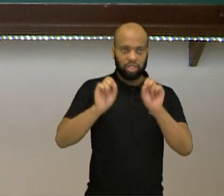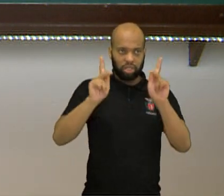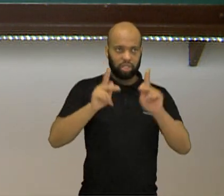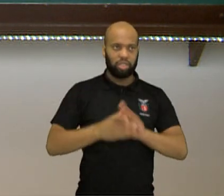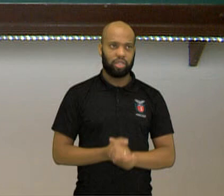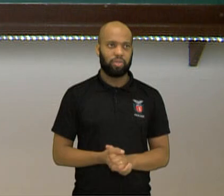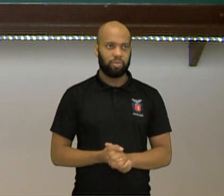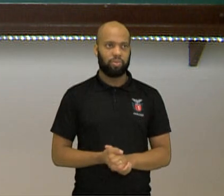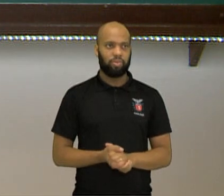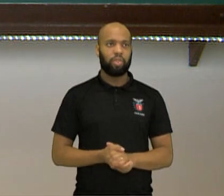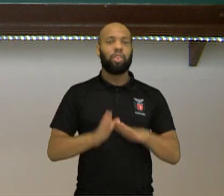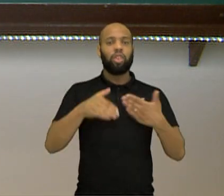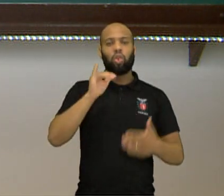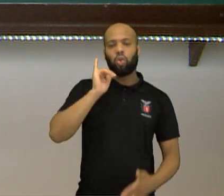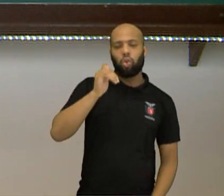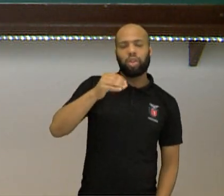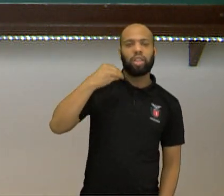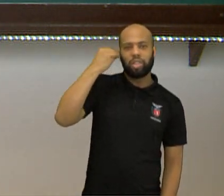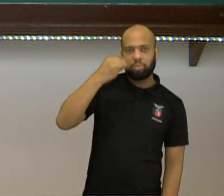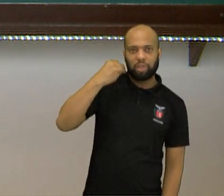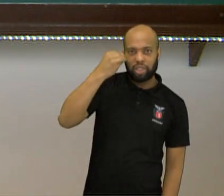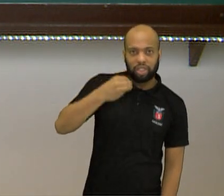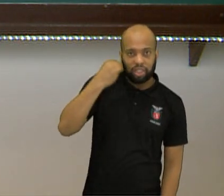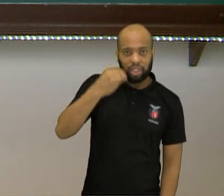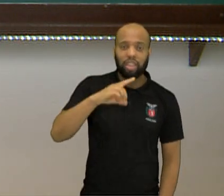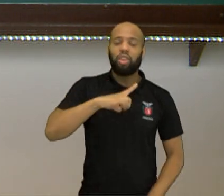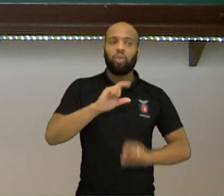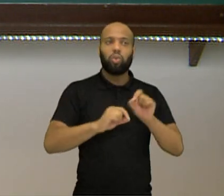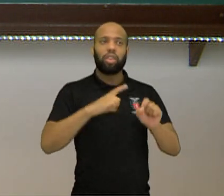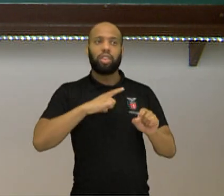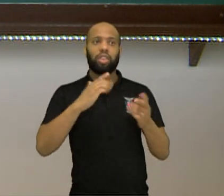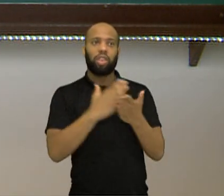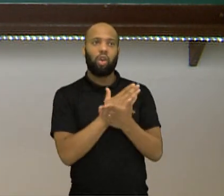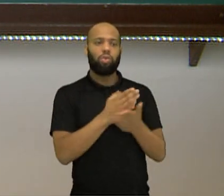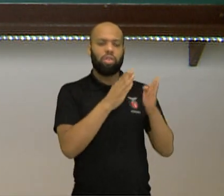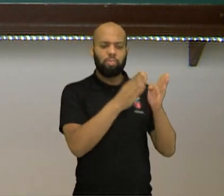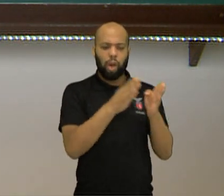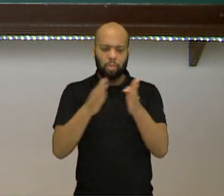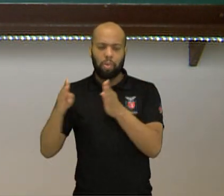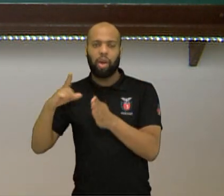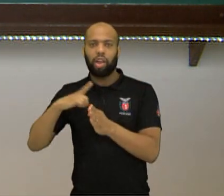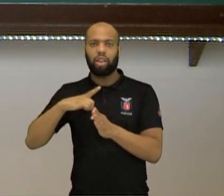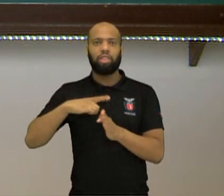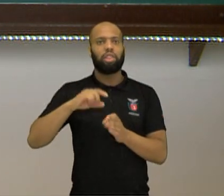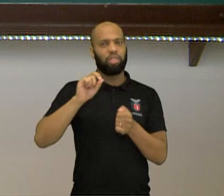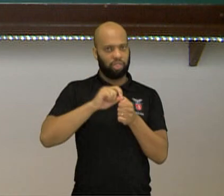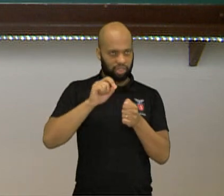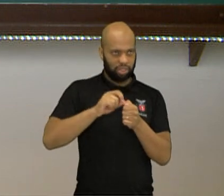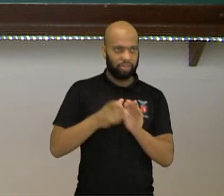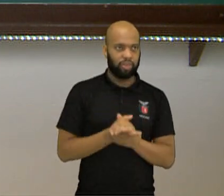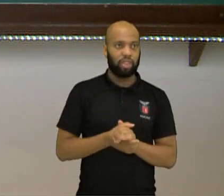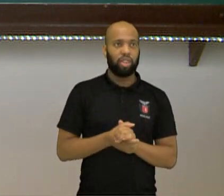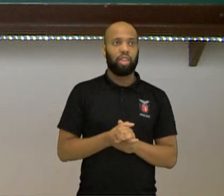ok? O relato de experiência é composto por algumas partes que você deve lembrar.